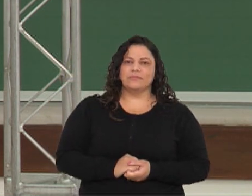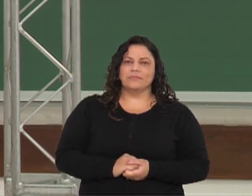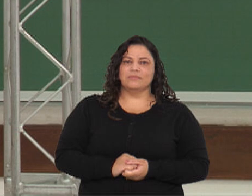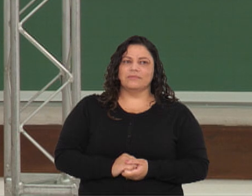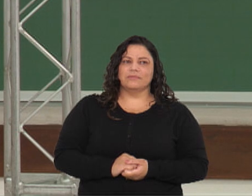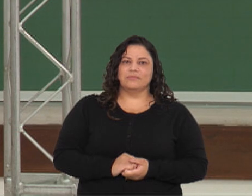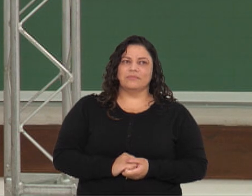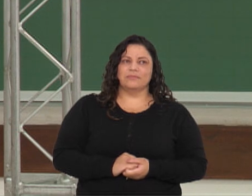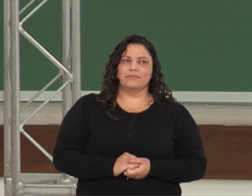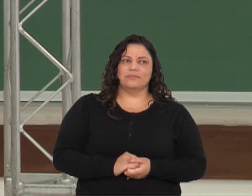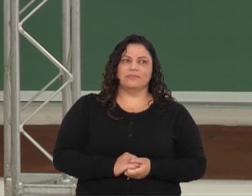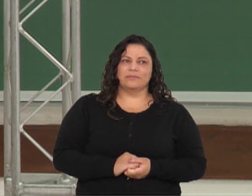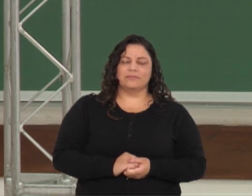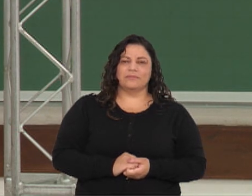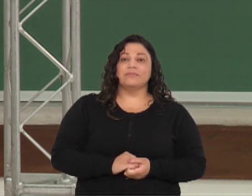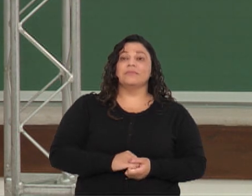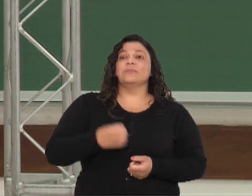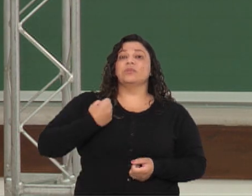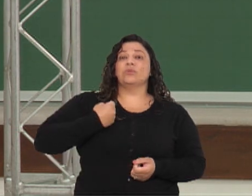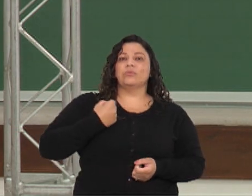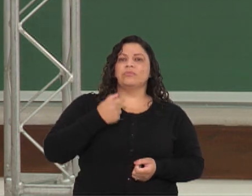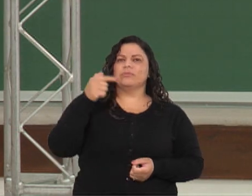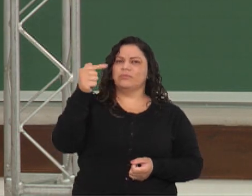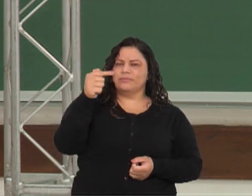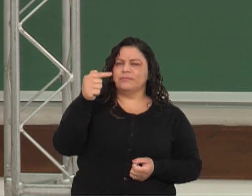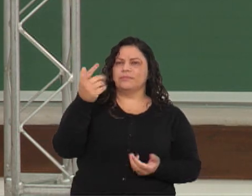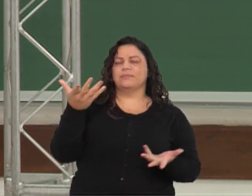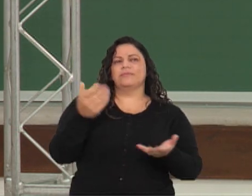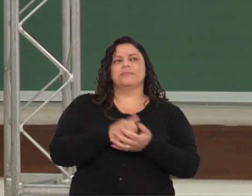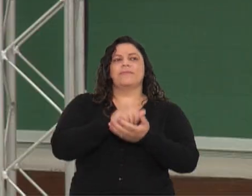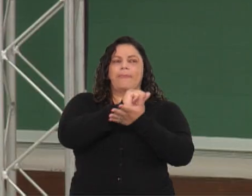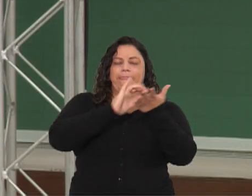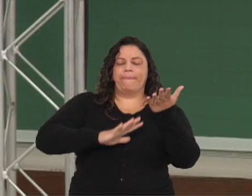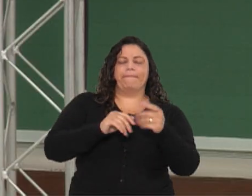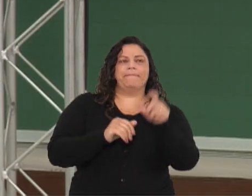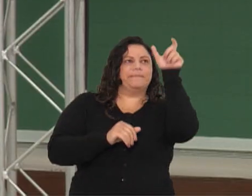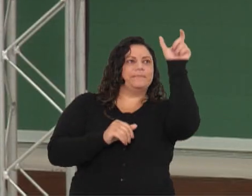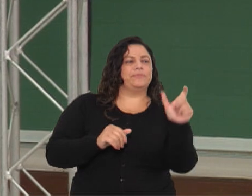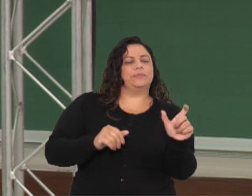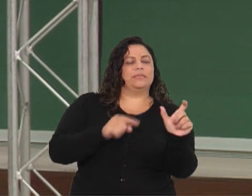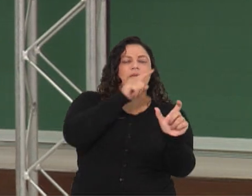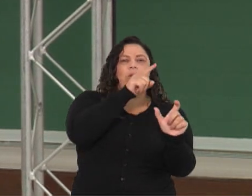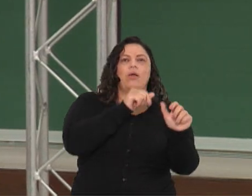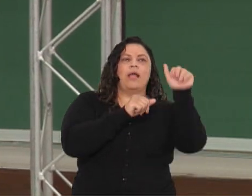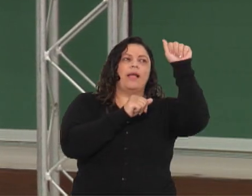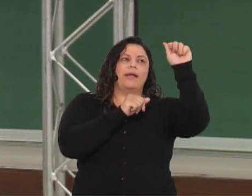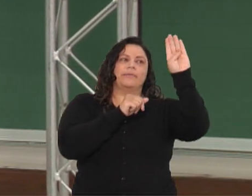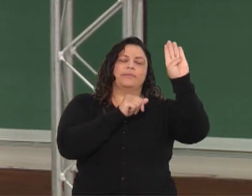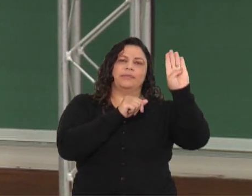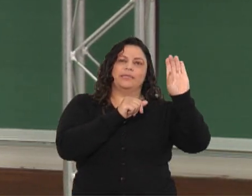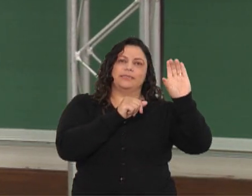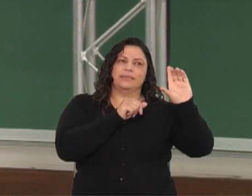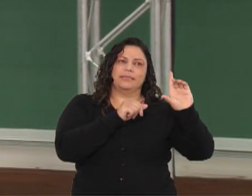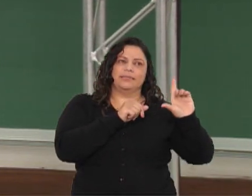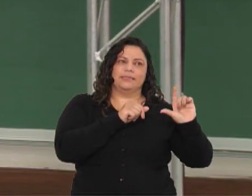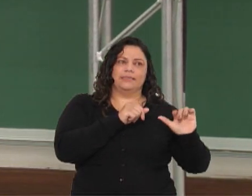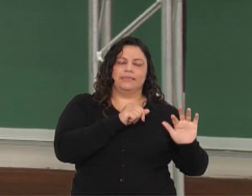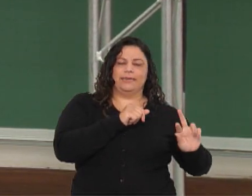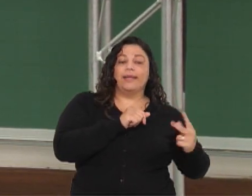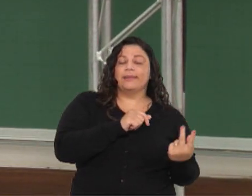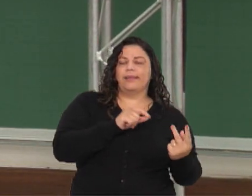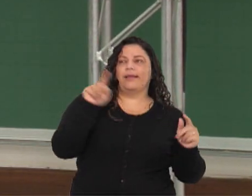fast. E a palavra sublinhada era fast, que é rápido. Então, ele vai dormir, ele dorme rápido. E